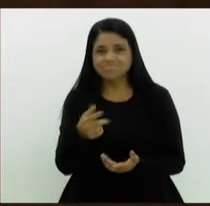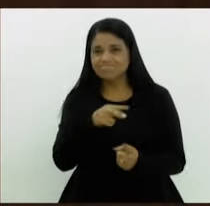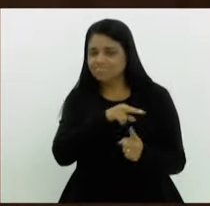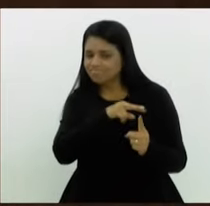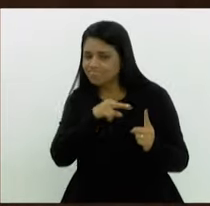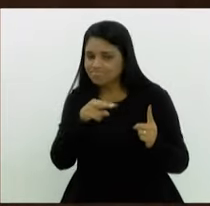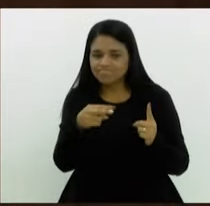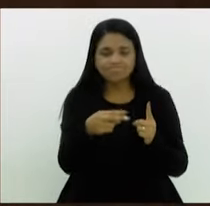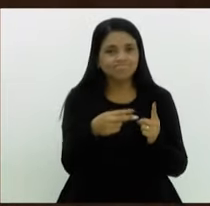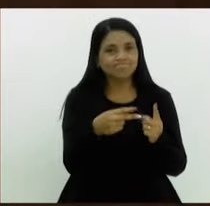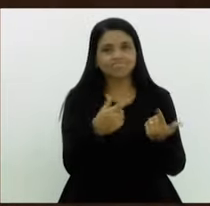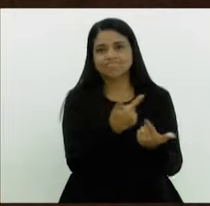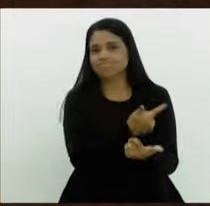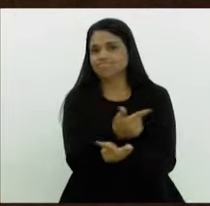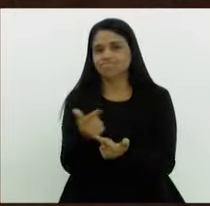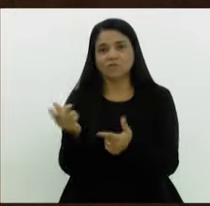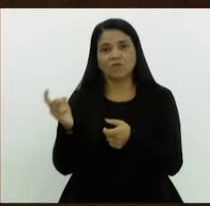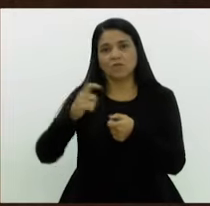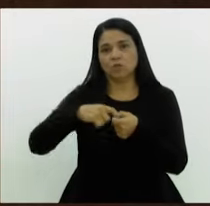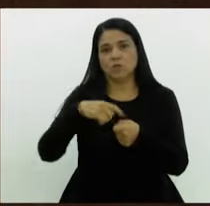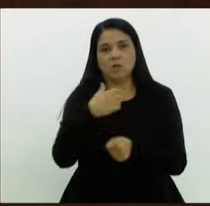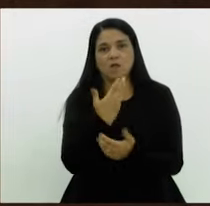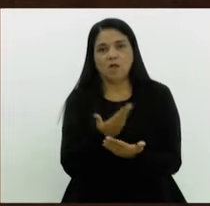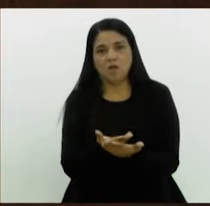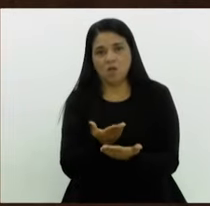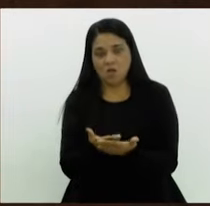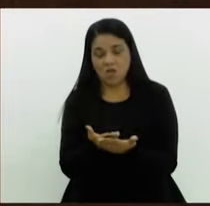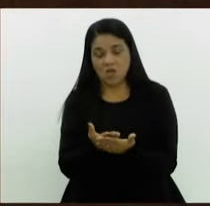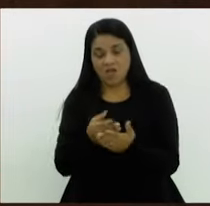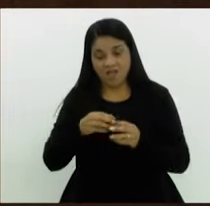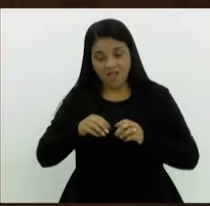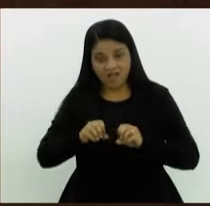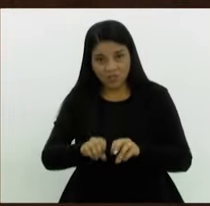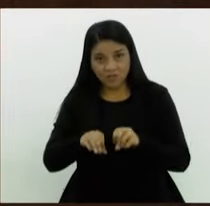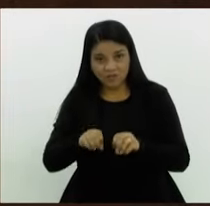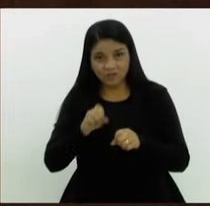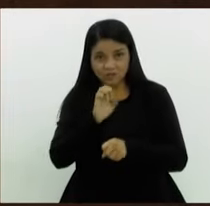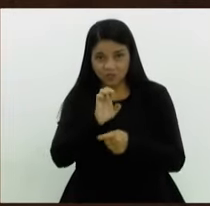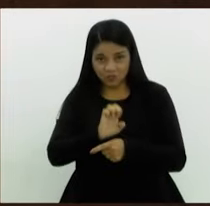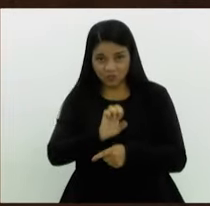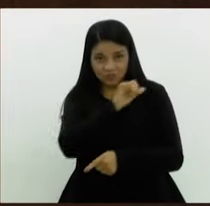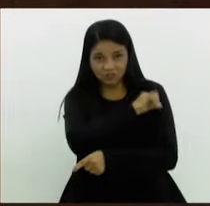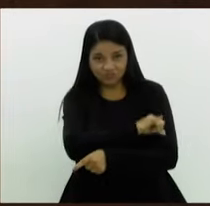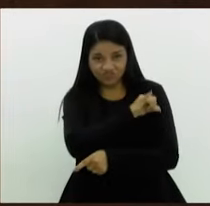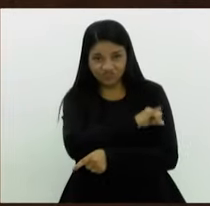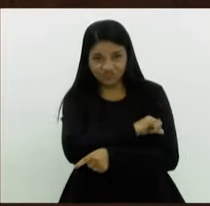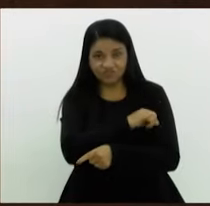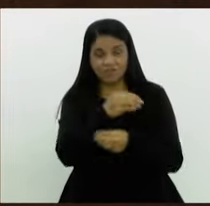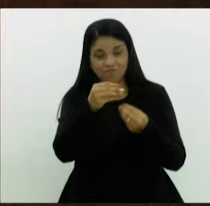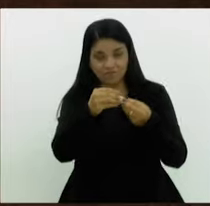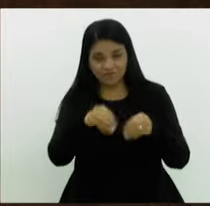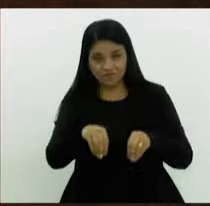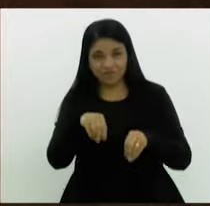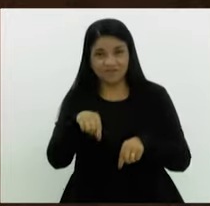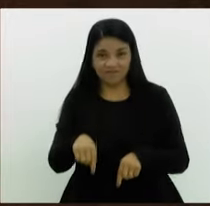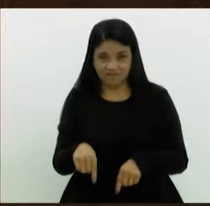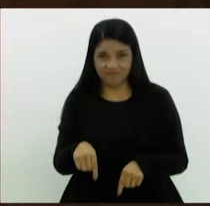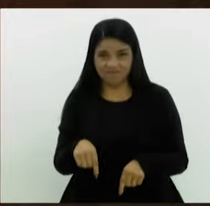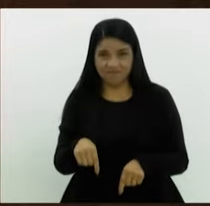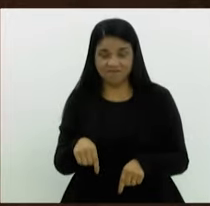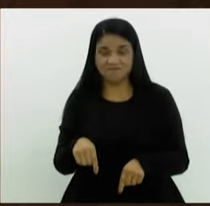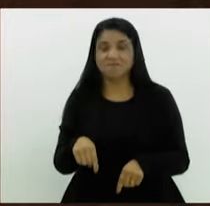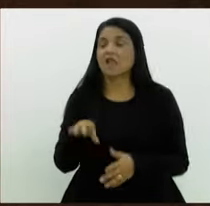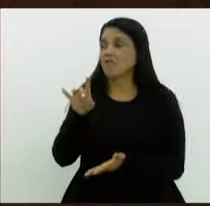a educação que está em frangalhos no estado do Rio de Janeiro, e isso é verdade, deputado Serafini, mas quando a gente